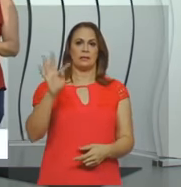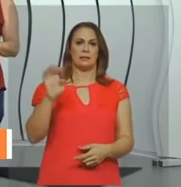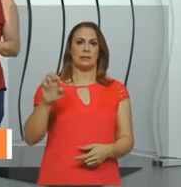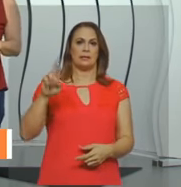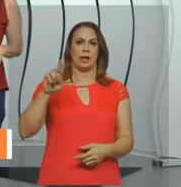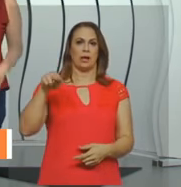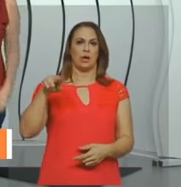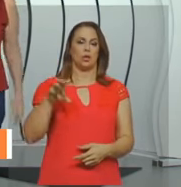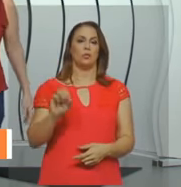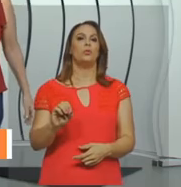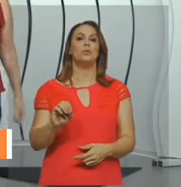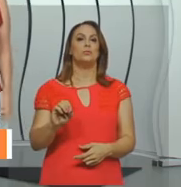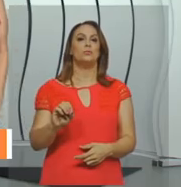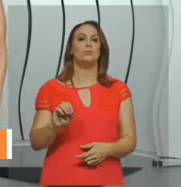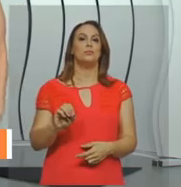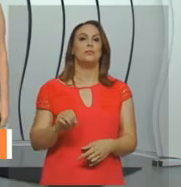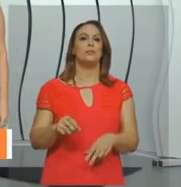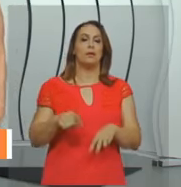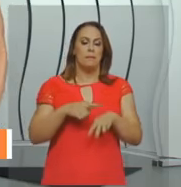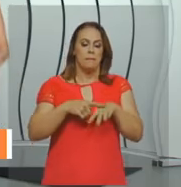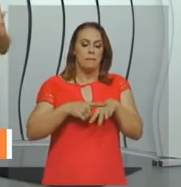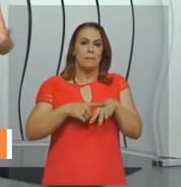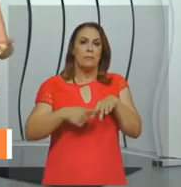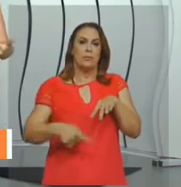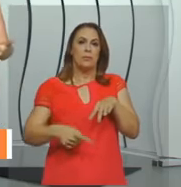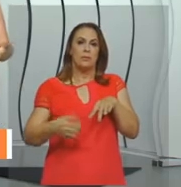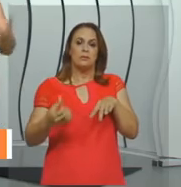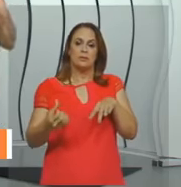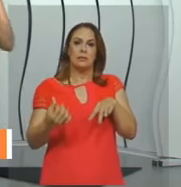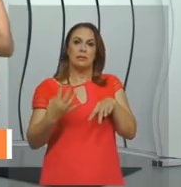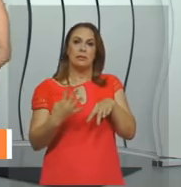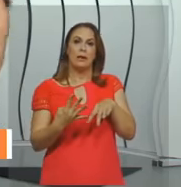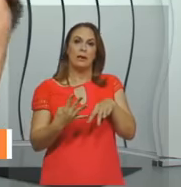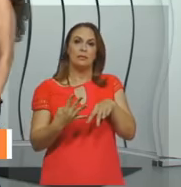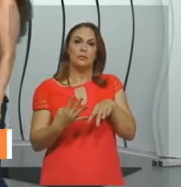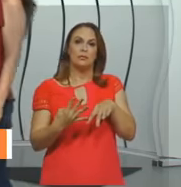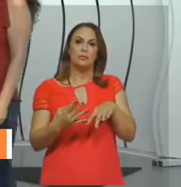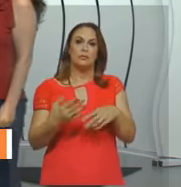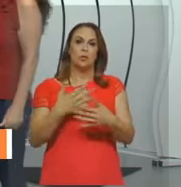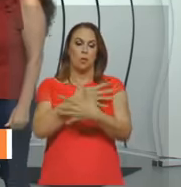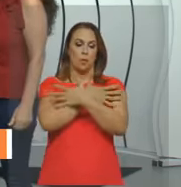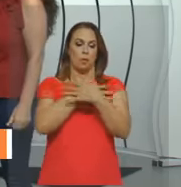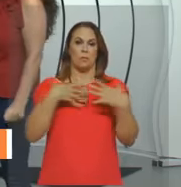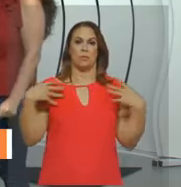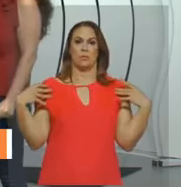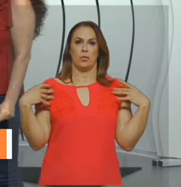superiores 64 e inferiores 62. É muito osso para nos sustentar.